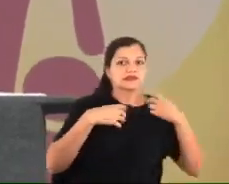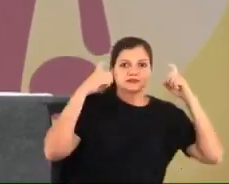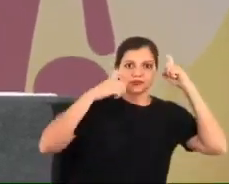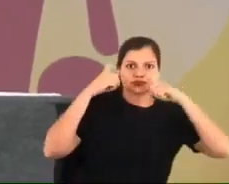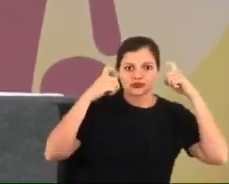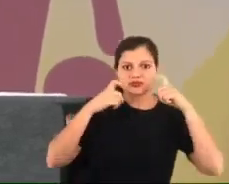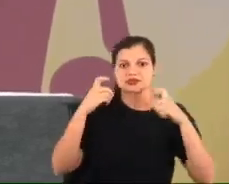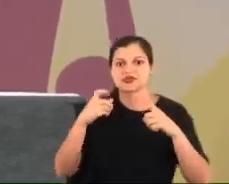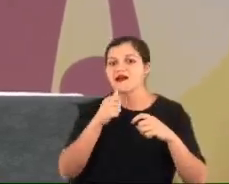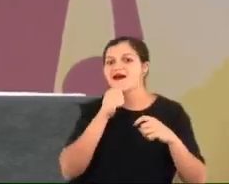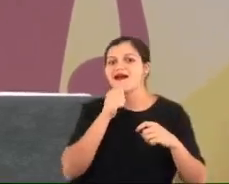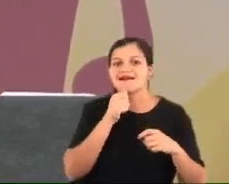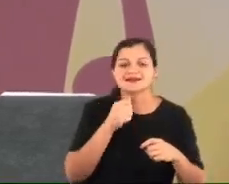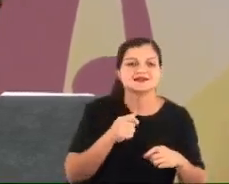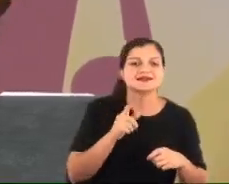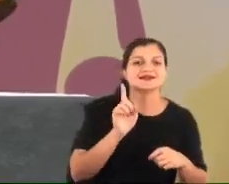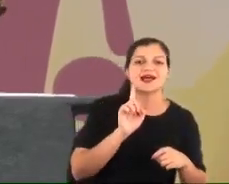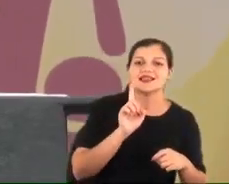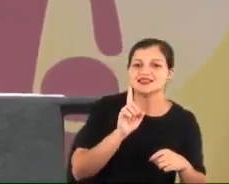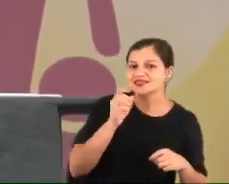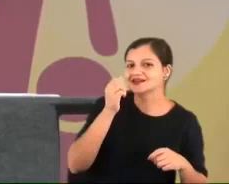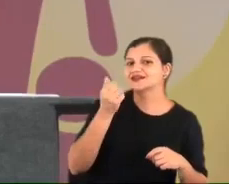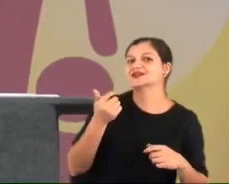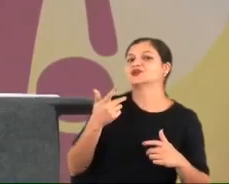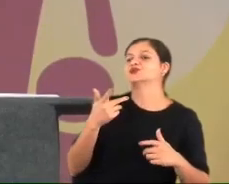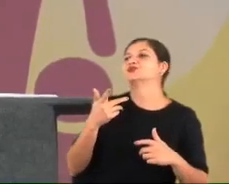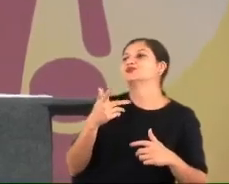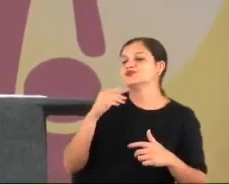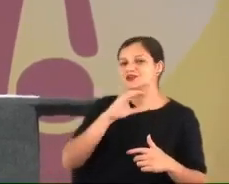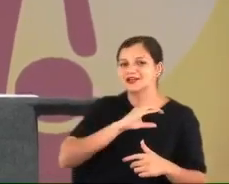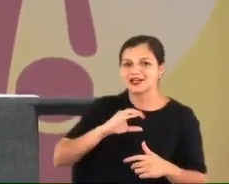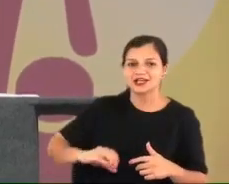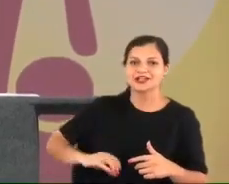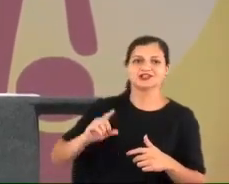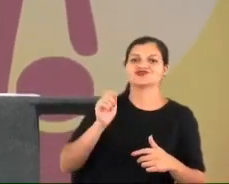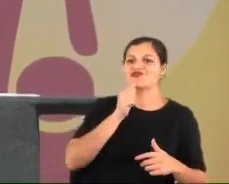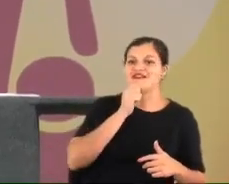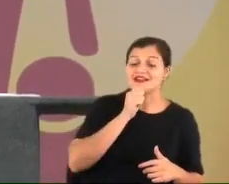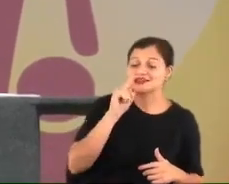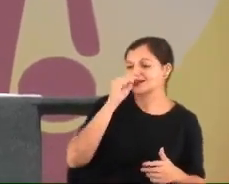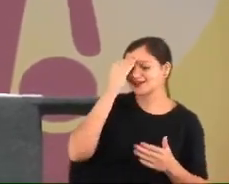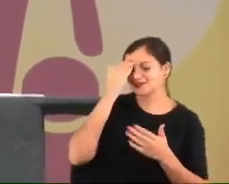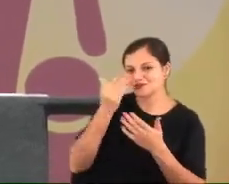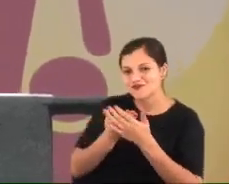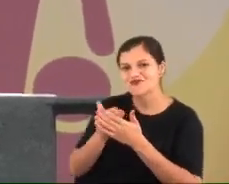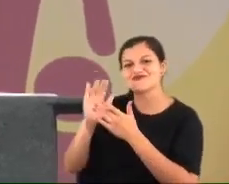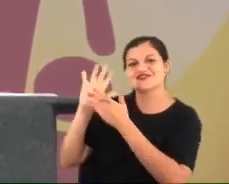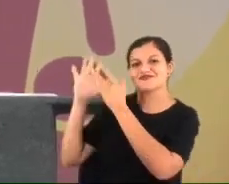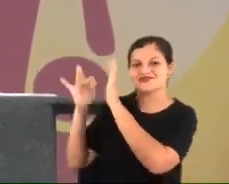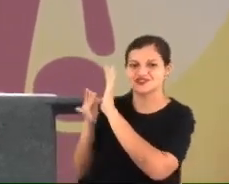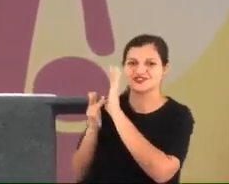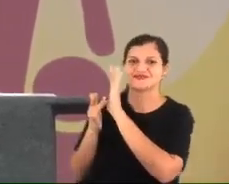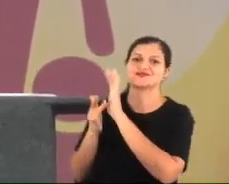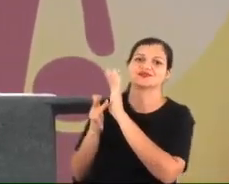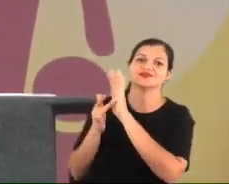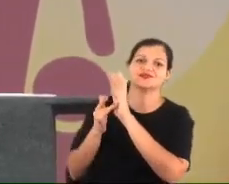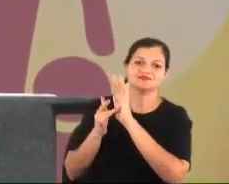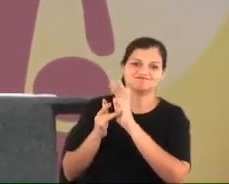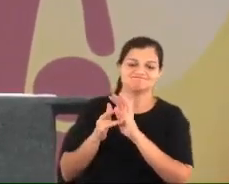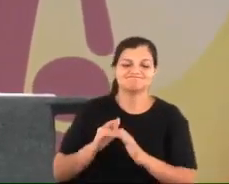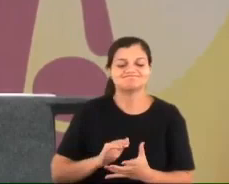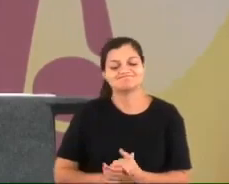não era convertido, né? Eu não era convertido, então não tinha esse salmo aqui no coração ainda para confiar que Deus estava me